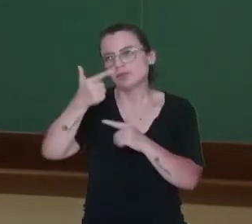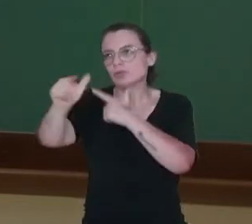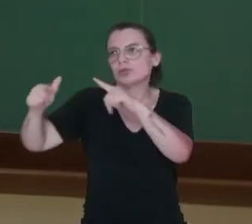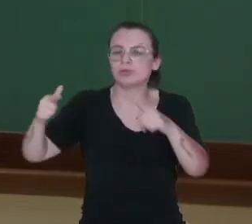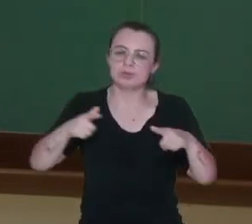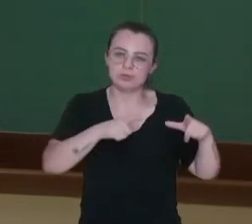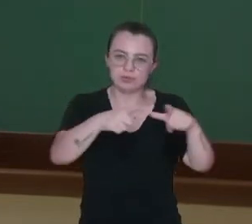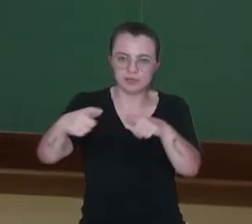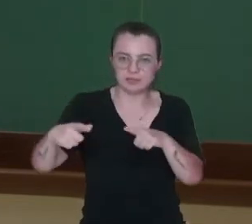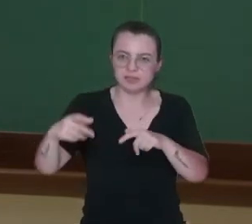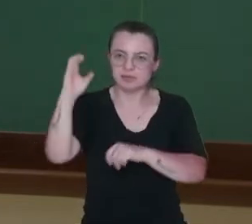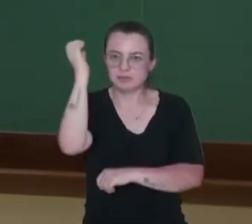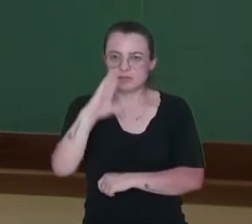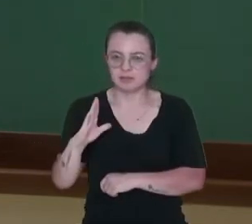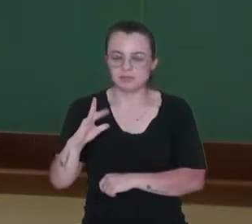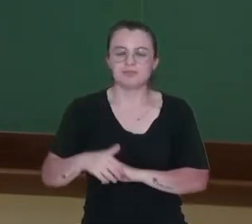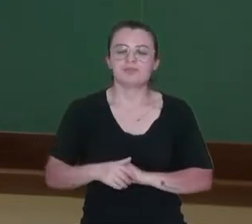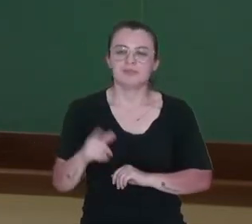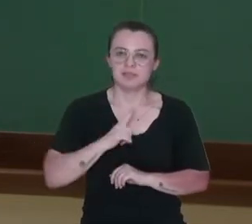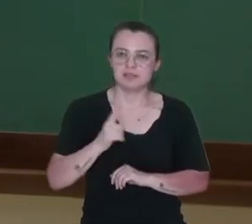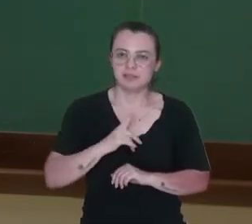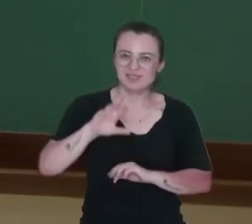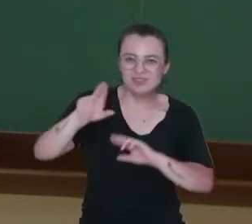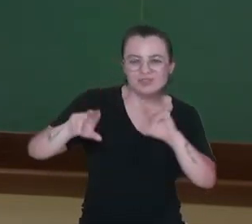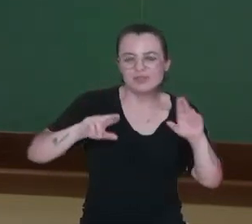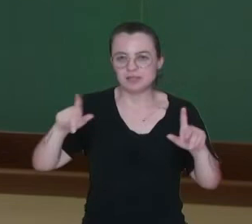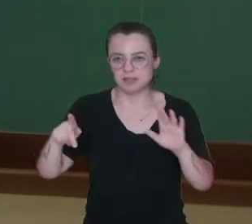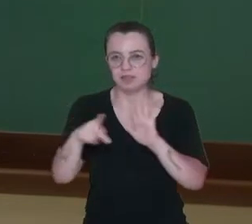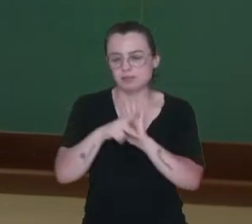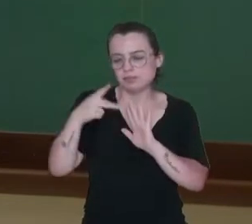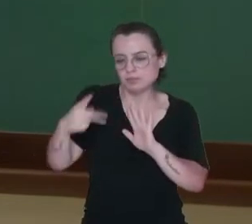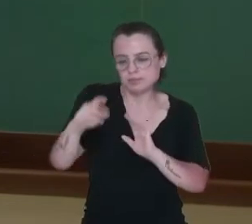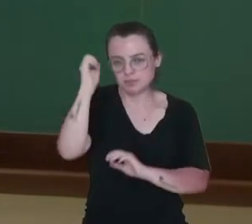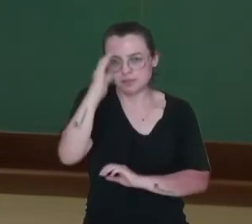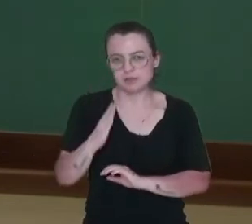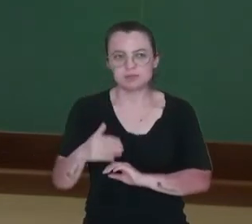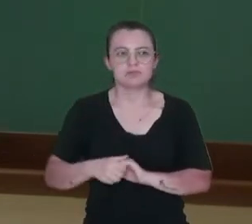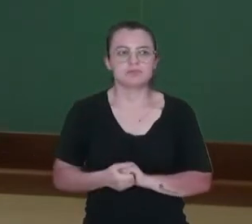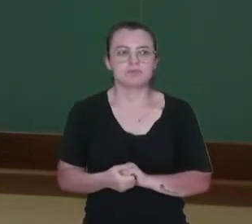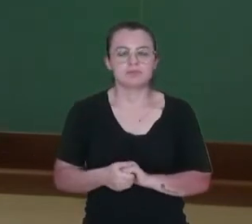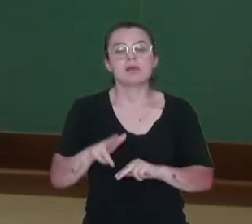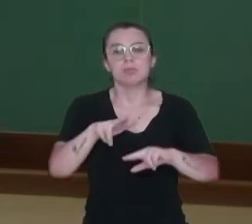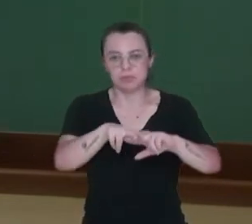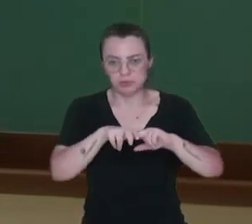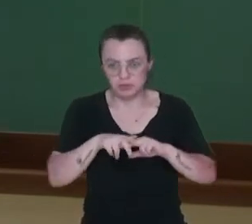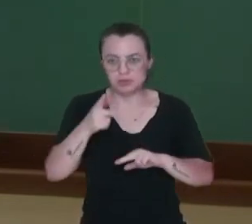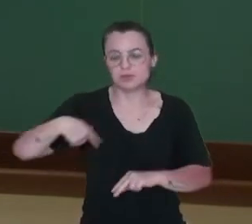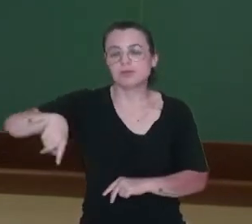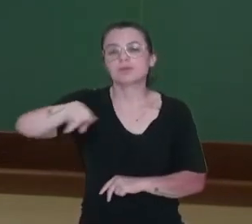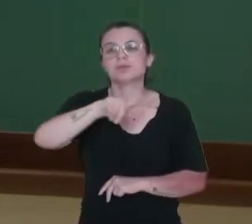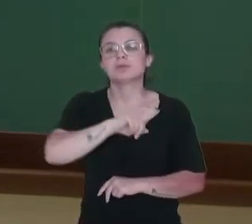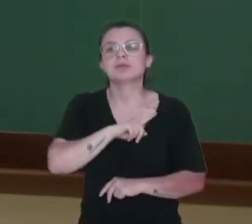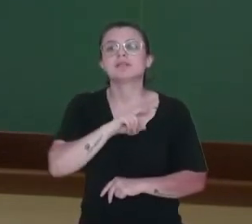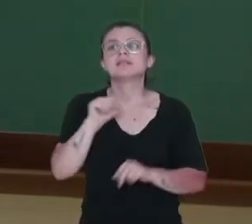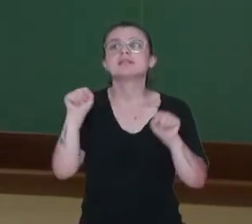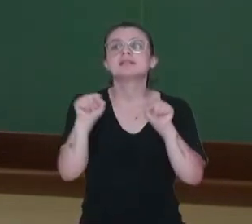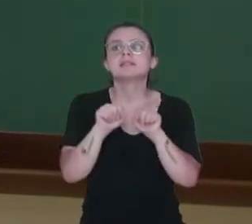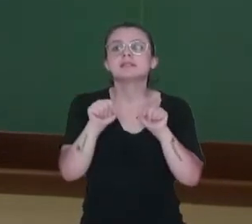do Brasil, ou que são muito diferentes das características dessa outra parte do Brasil. Por isso que a gente estabelece, então,